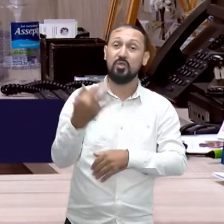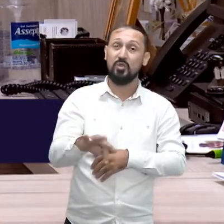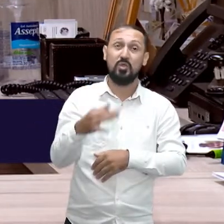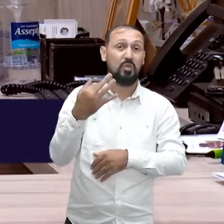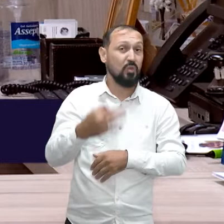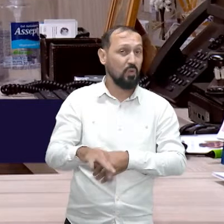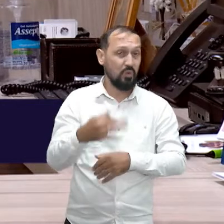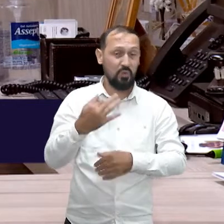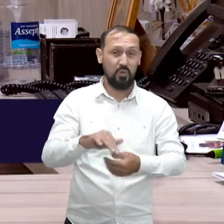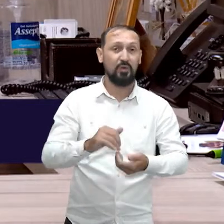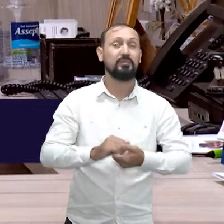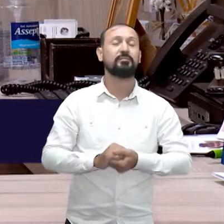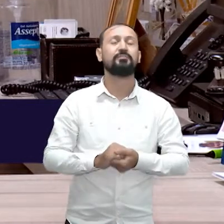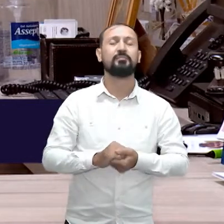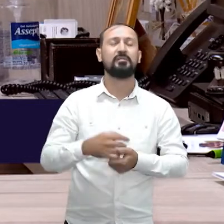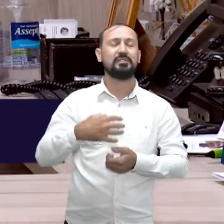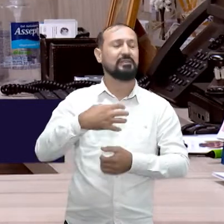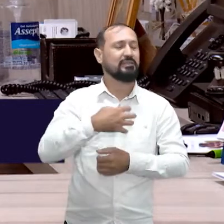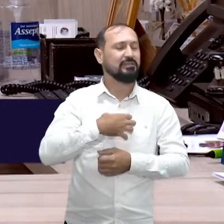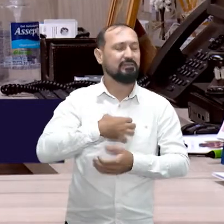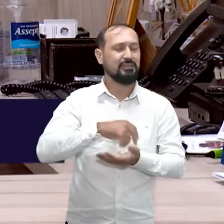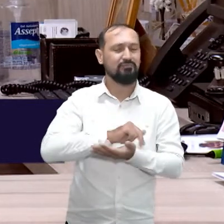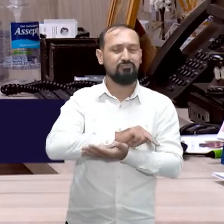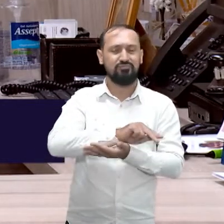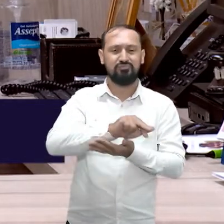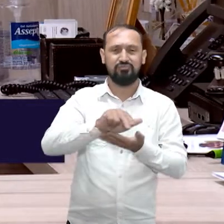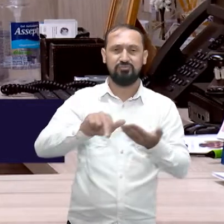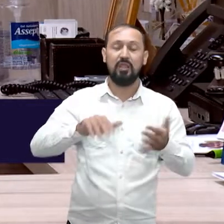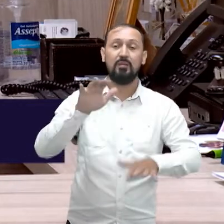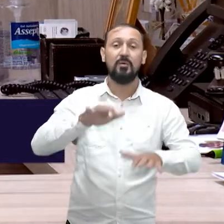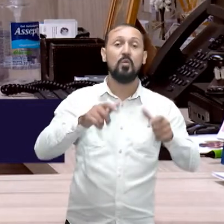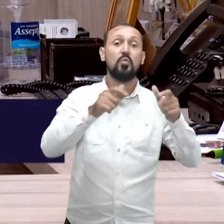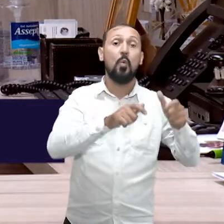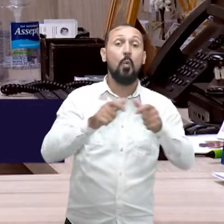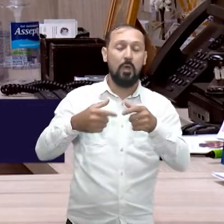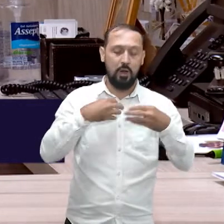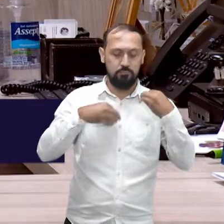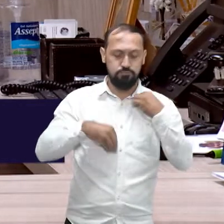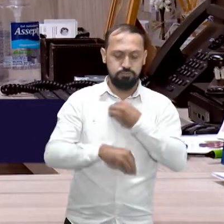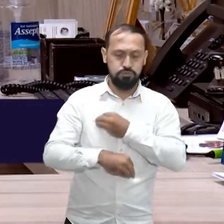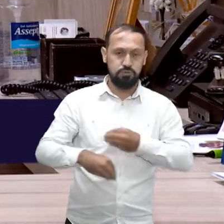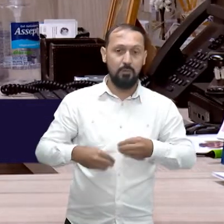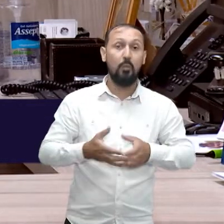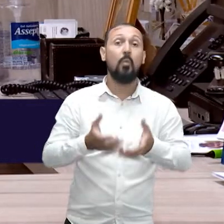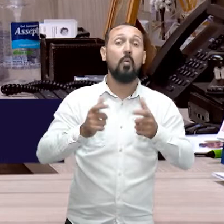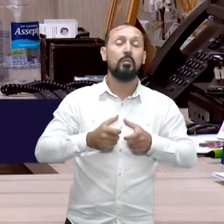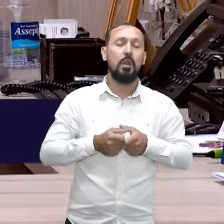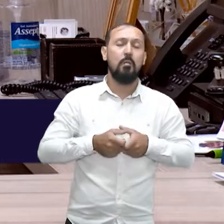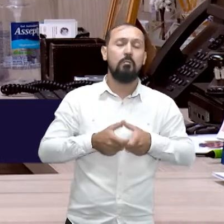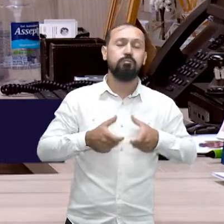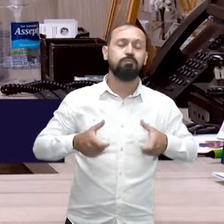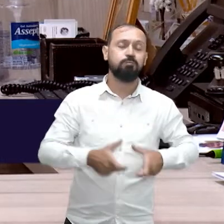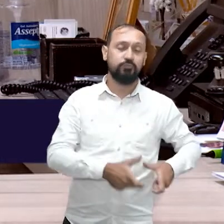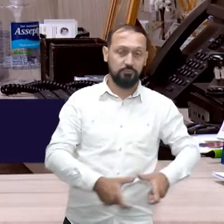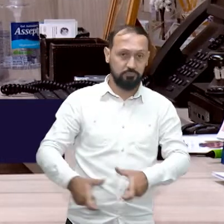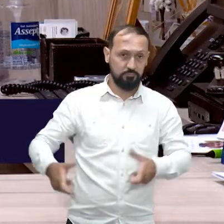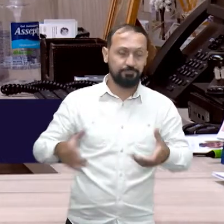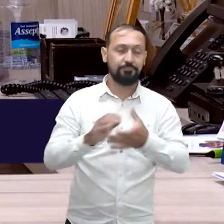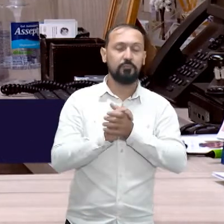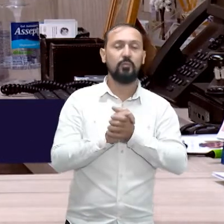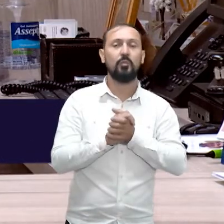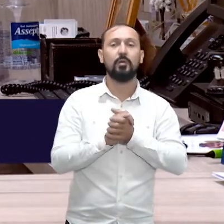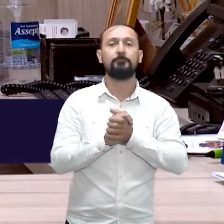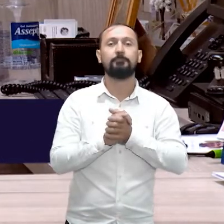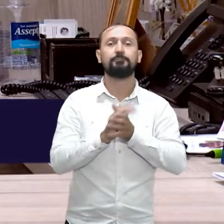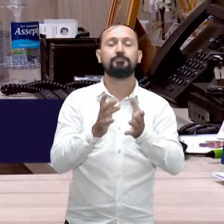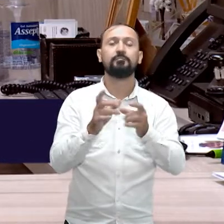na carne, porque dói, porque isso judia, causa sintomas inúmeros, dependendo da posição do tumor e por onde ele se